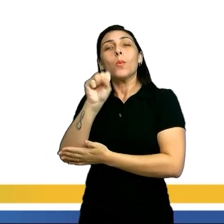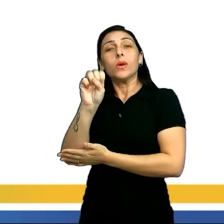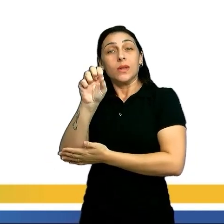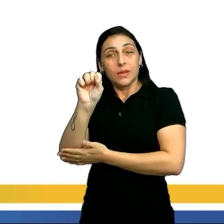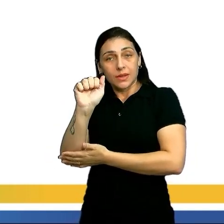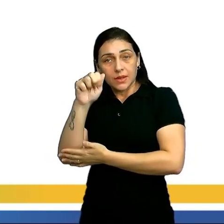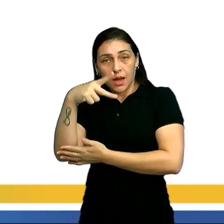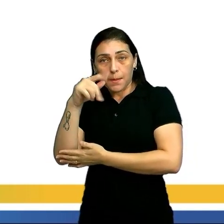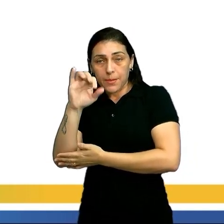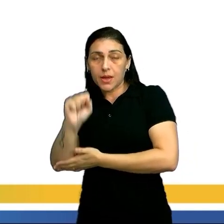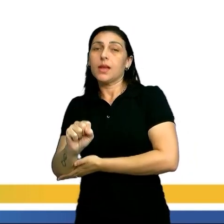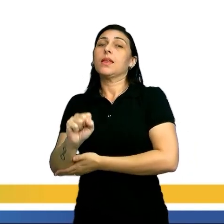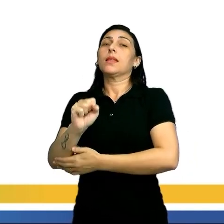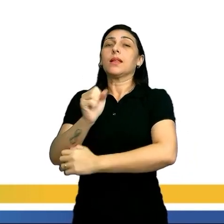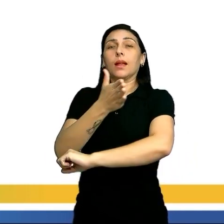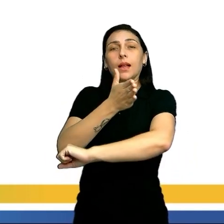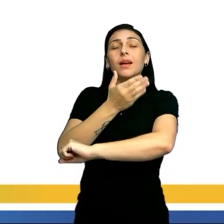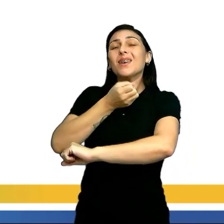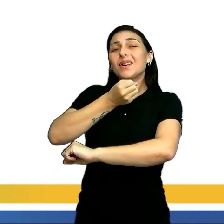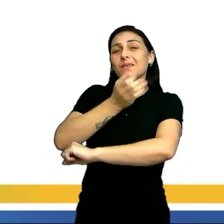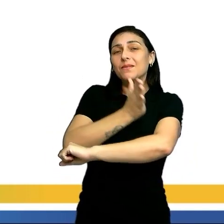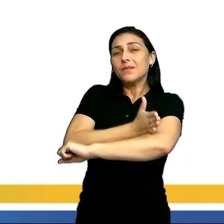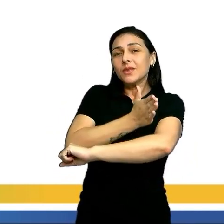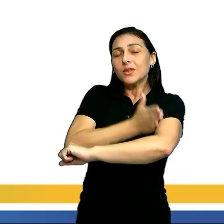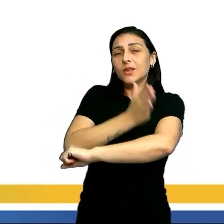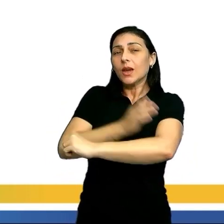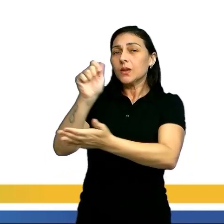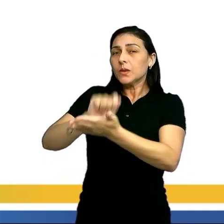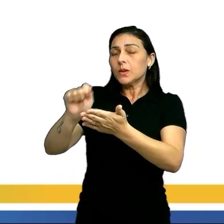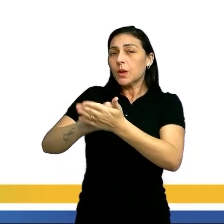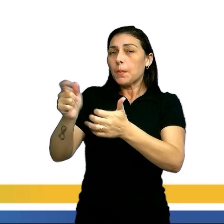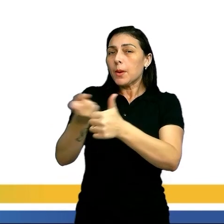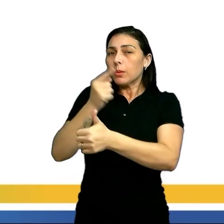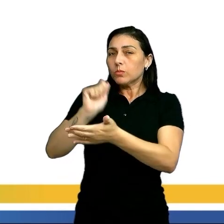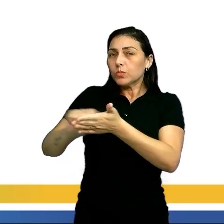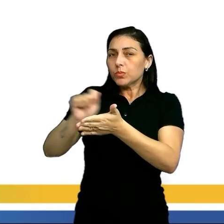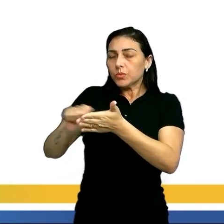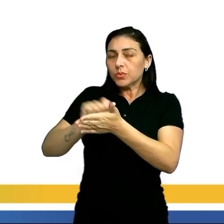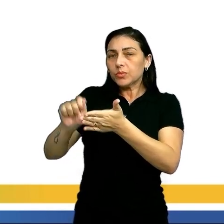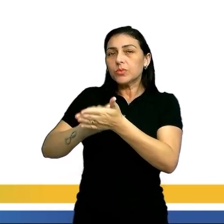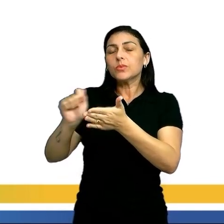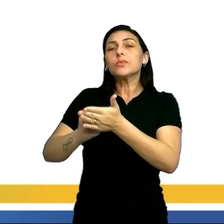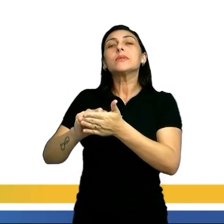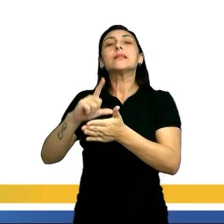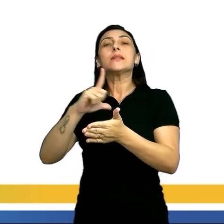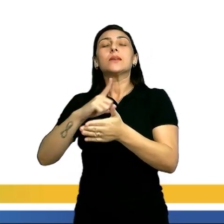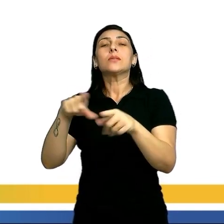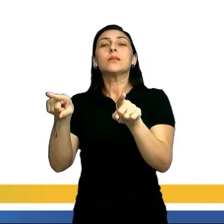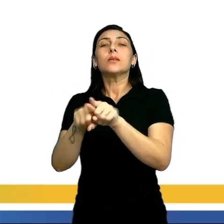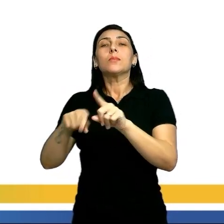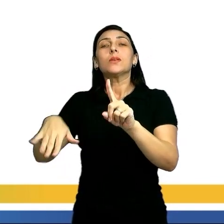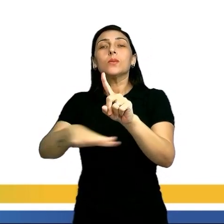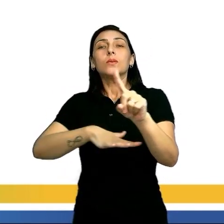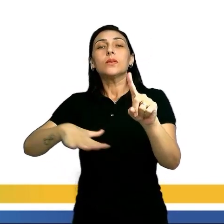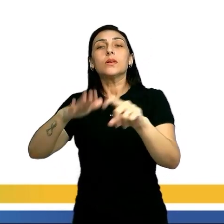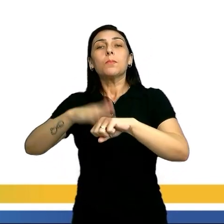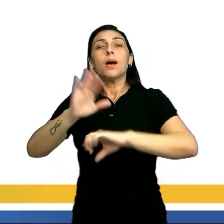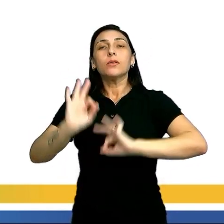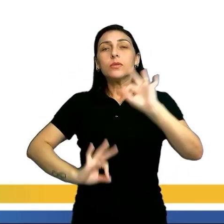grupos. Na arte antiga, a escrita, primeiros registros escritos. Temos, portanto, sociedades